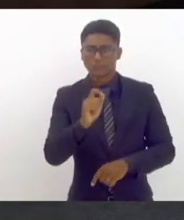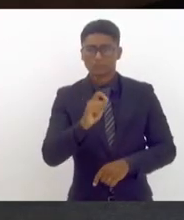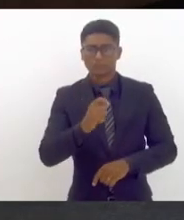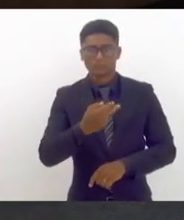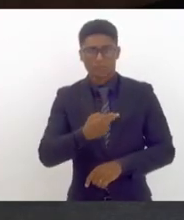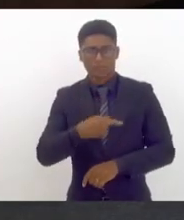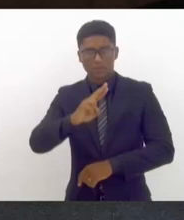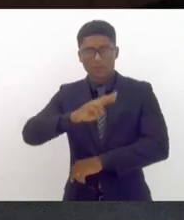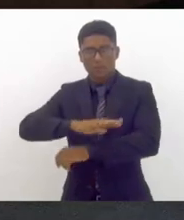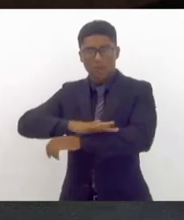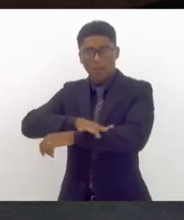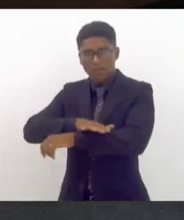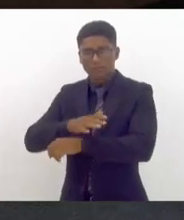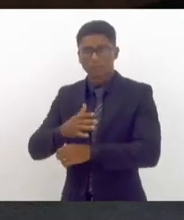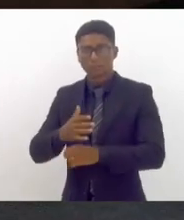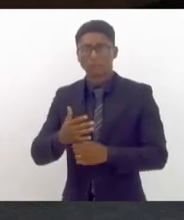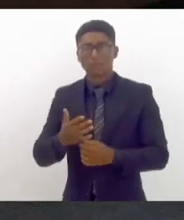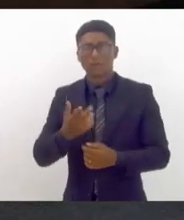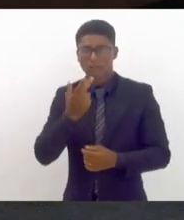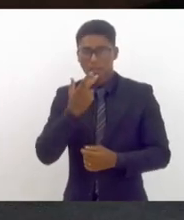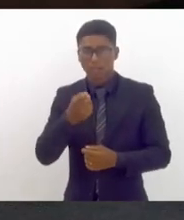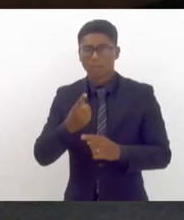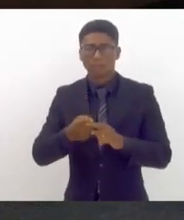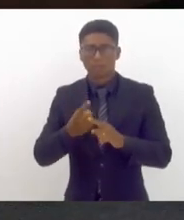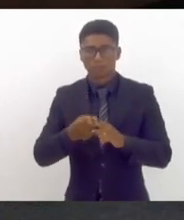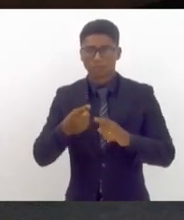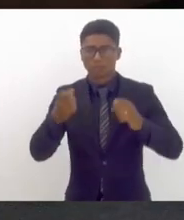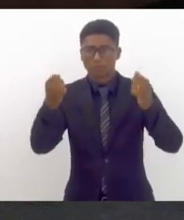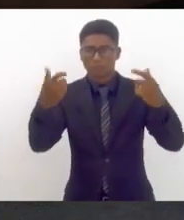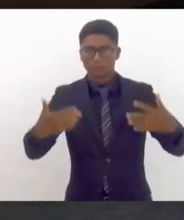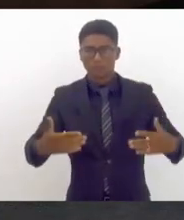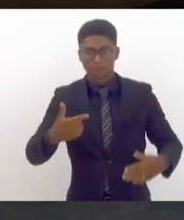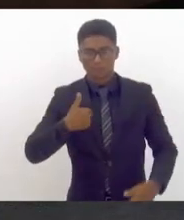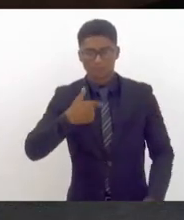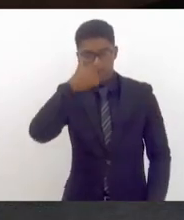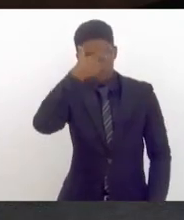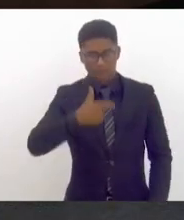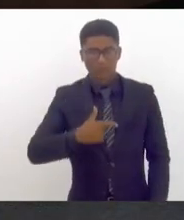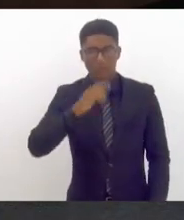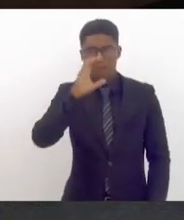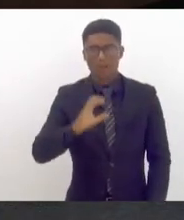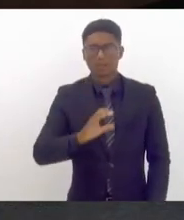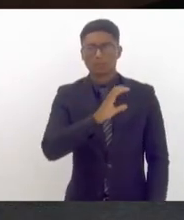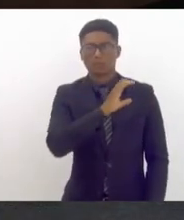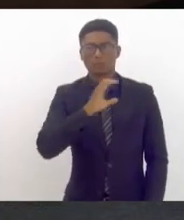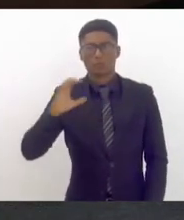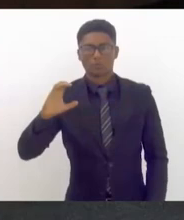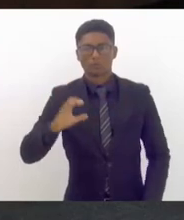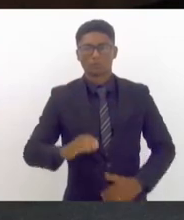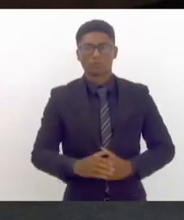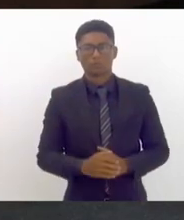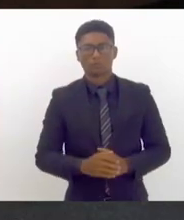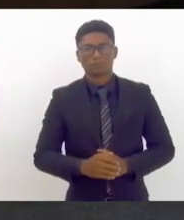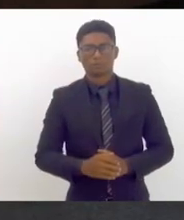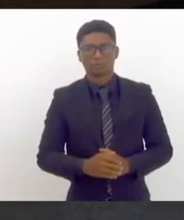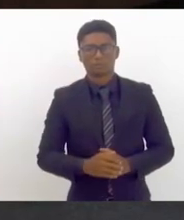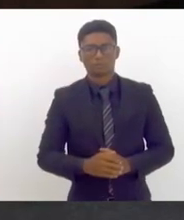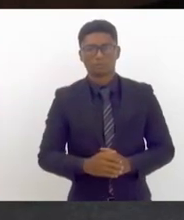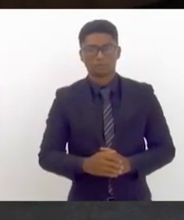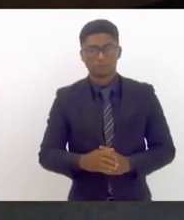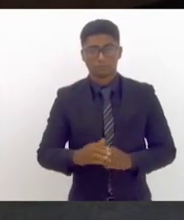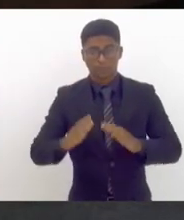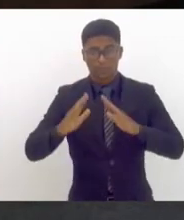racismo religioso. E por que explico, Dani? Eu sou católico, apostólico romano, cresci na